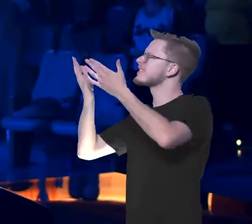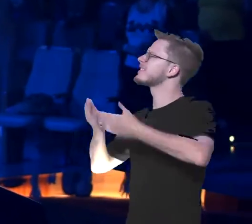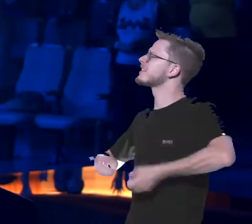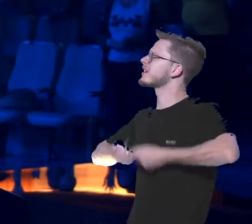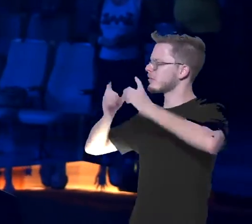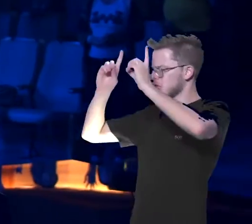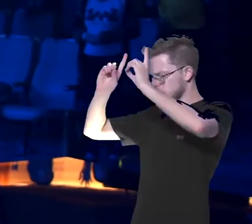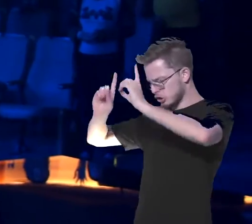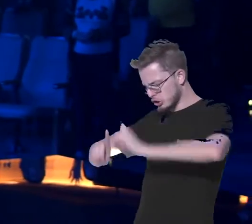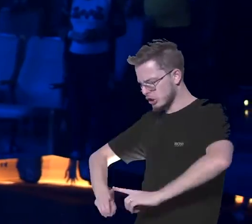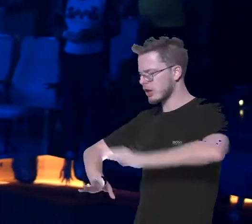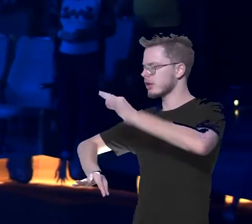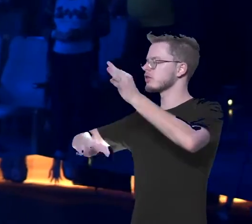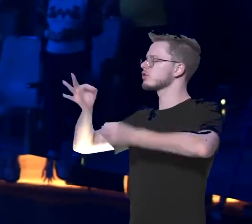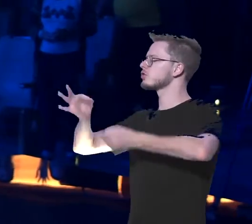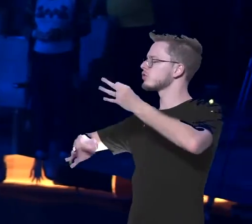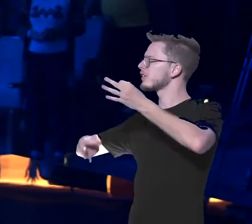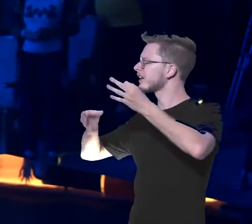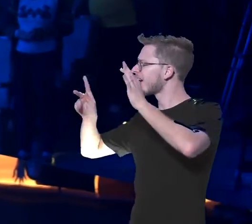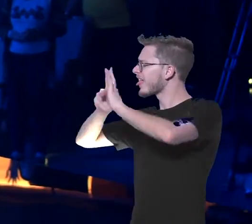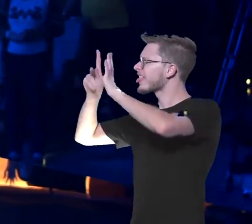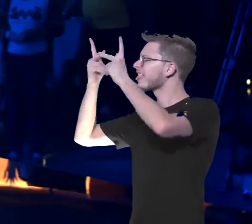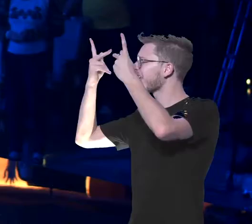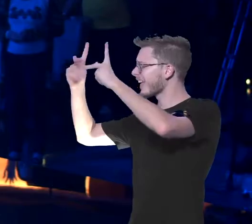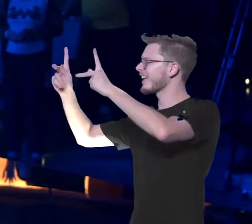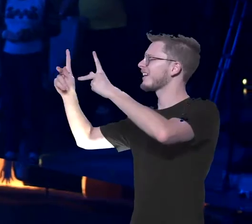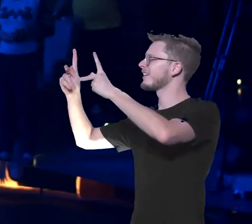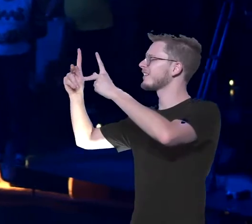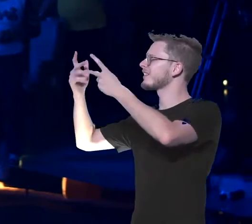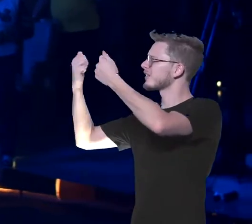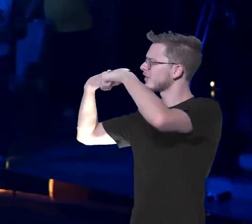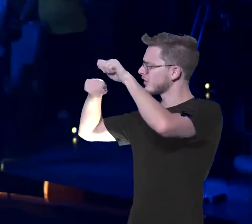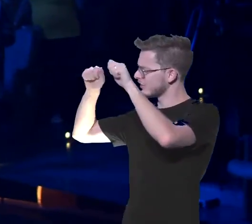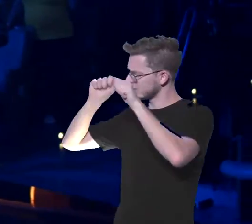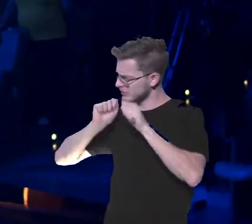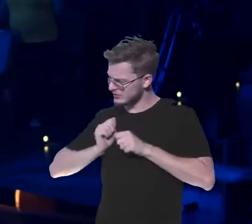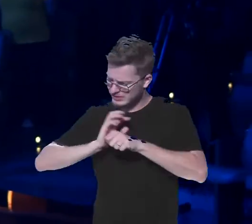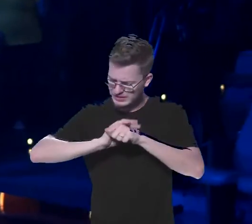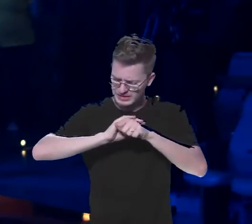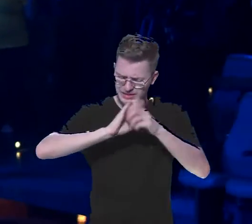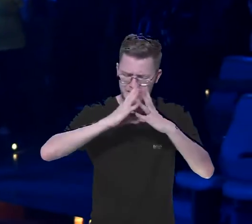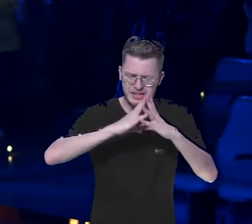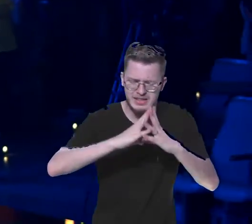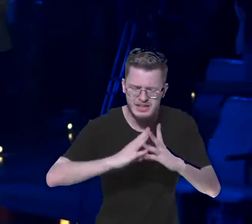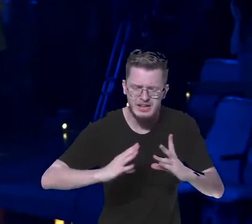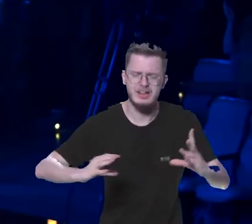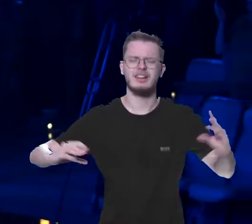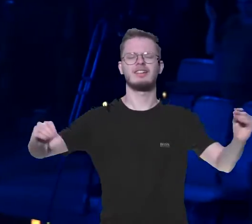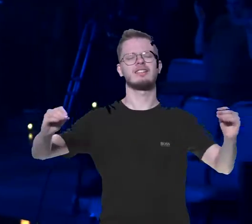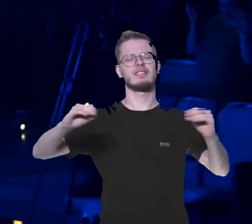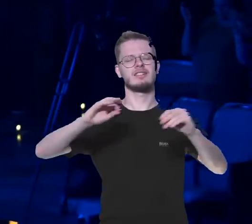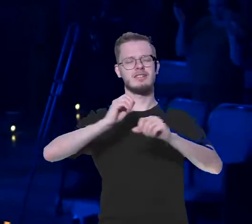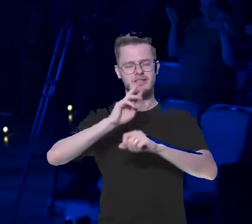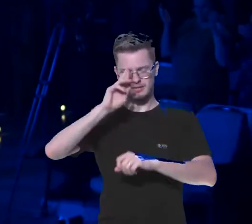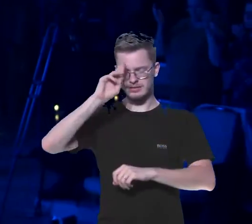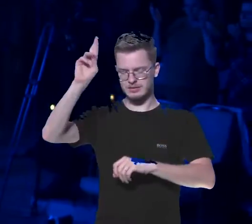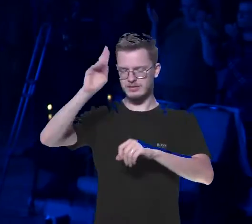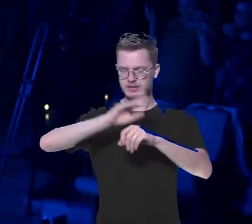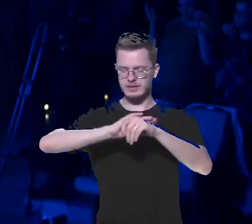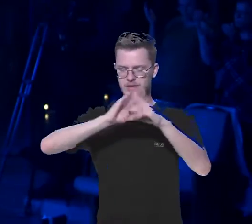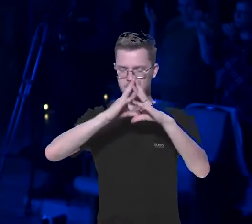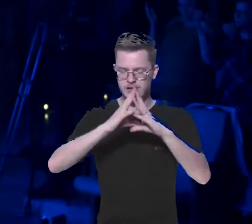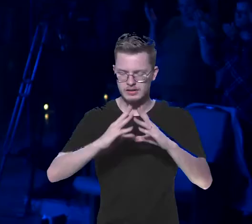julgar em tuas mãos, Senhor, que o Senhor nos cure. Que o Senhor nos cure. Que o Senhor nos cure, ó Senhor,